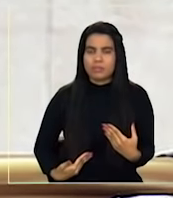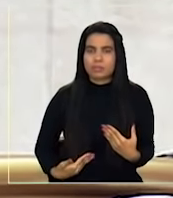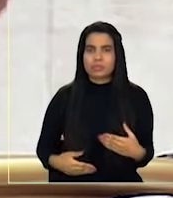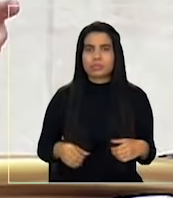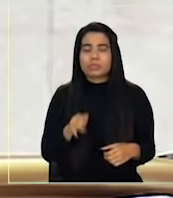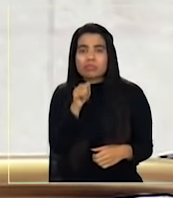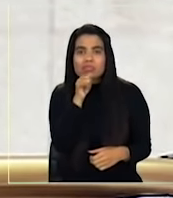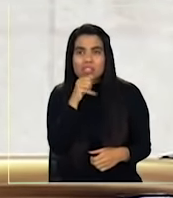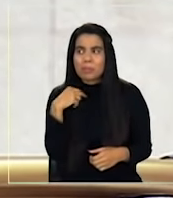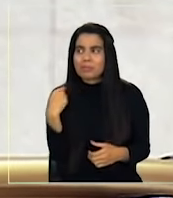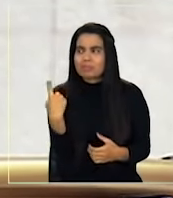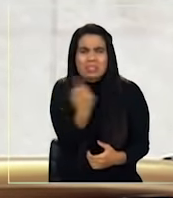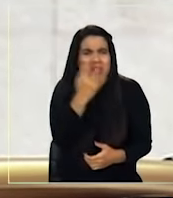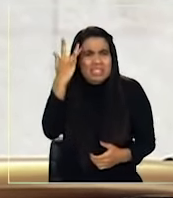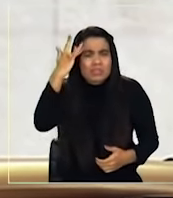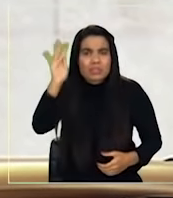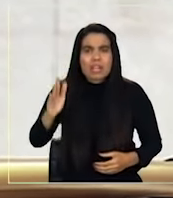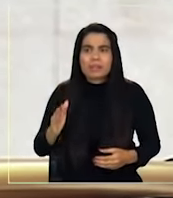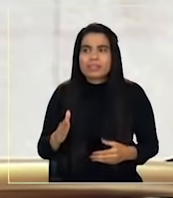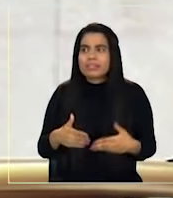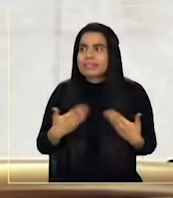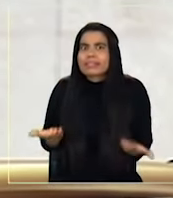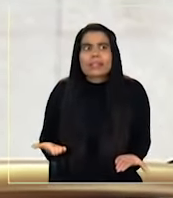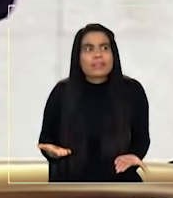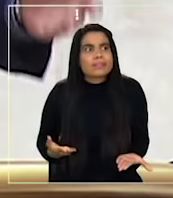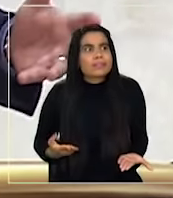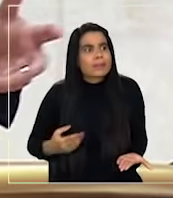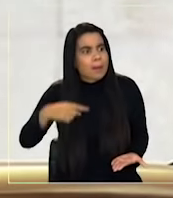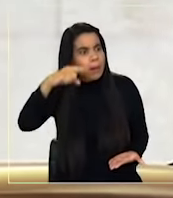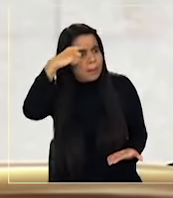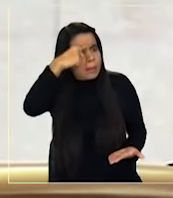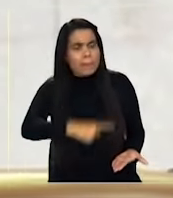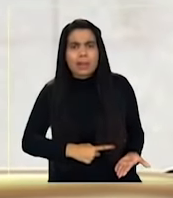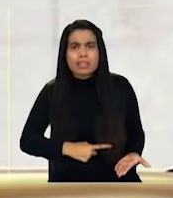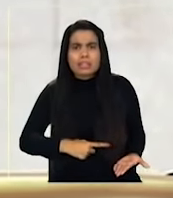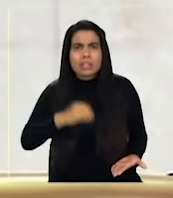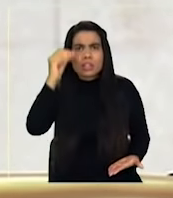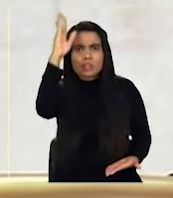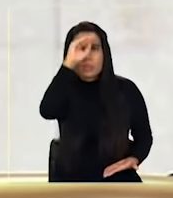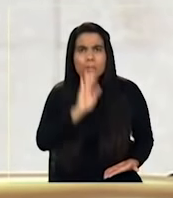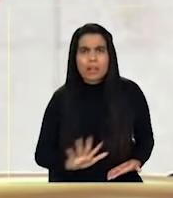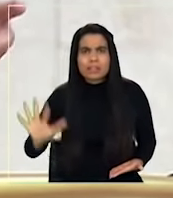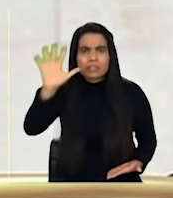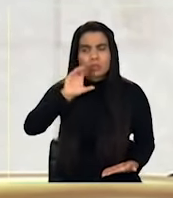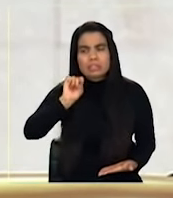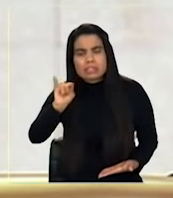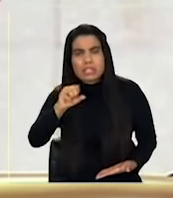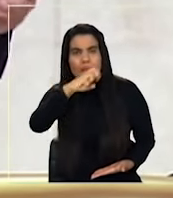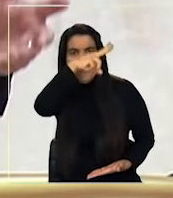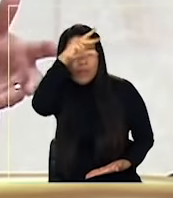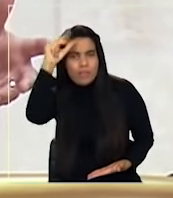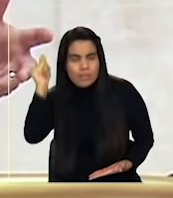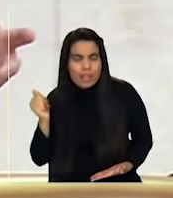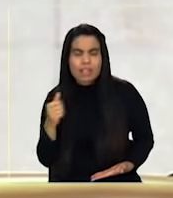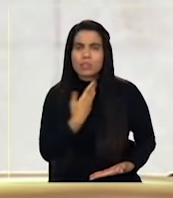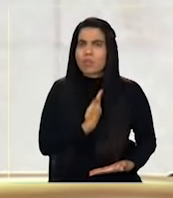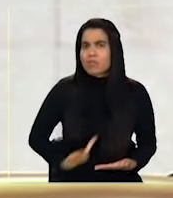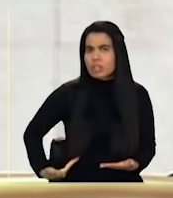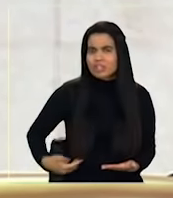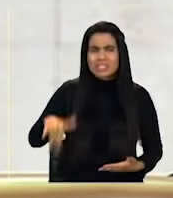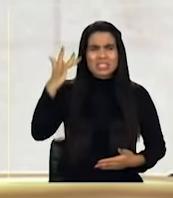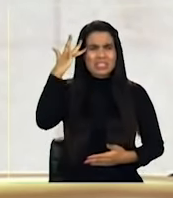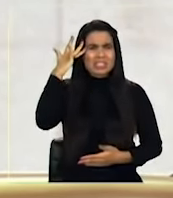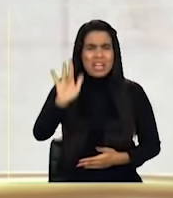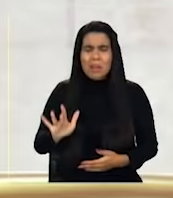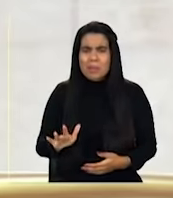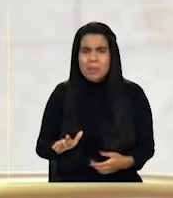quem manda no Brasil hoje, se é o presidente, se é o governador, se é o prefeito, a gente não sabe quem manda, porque um